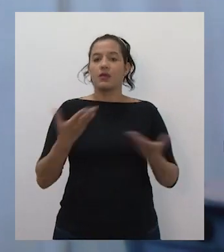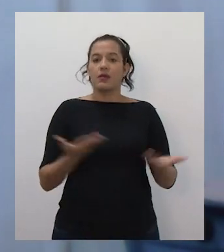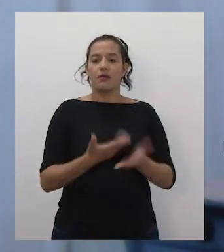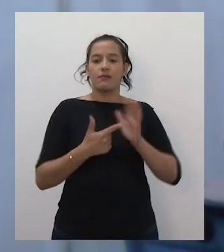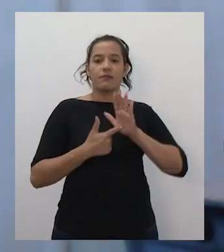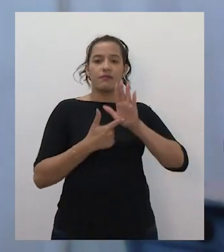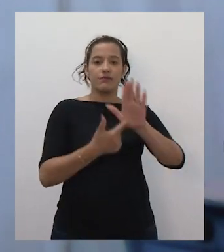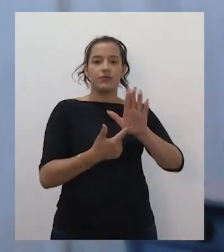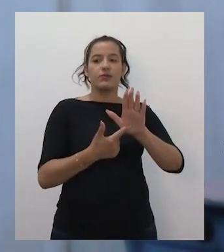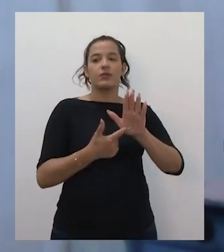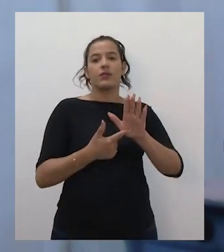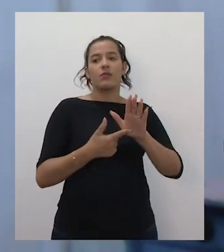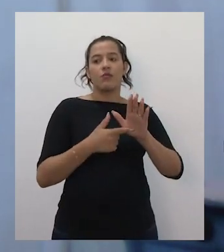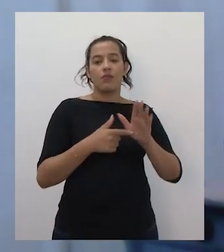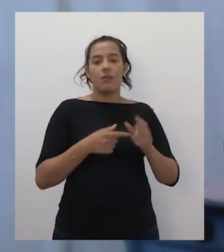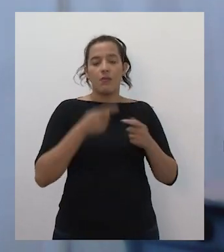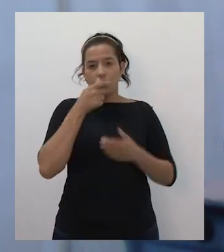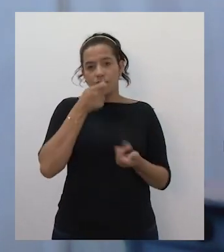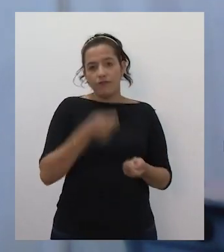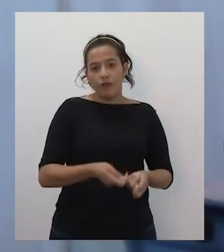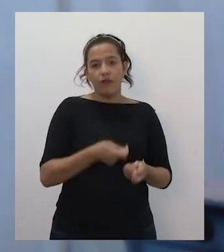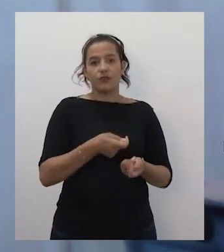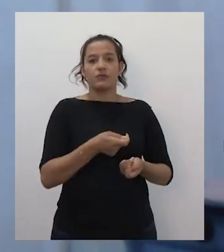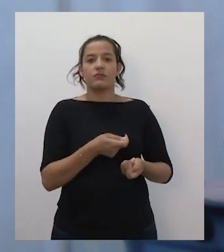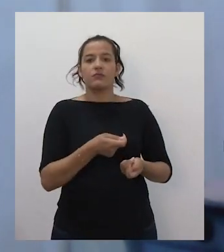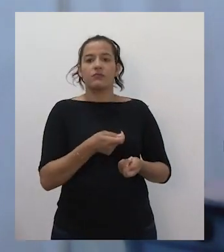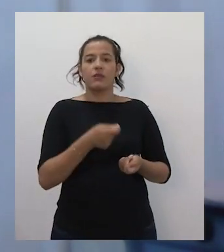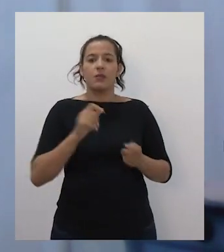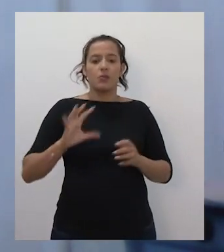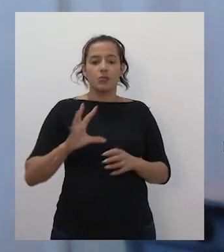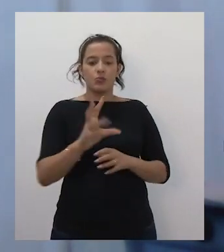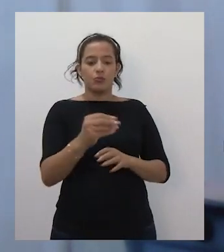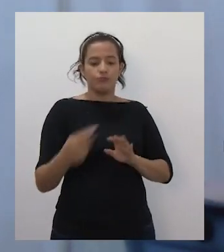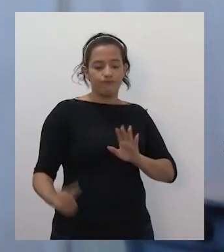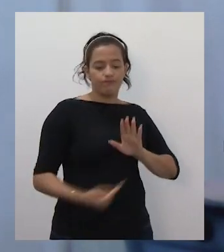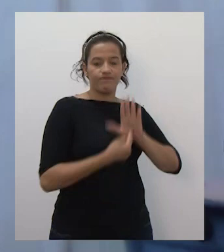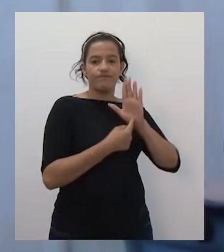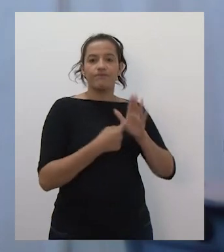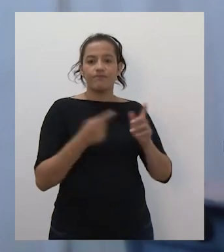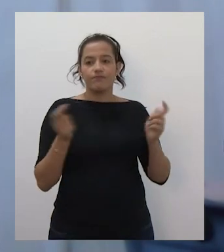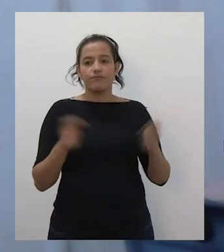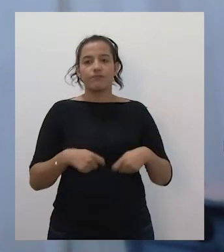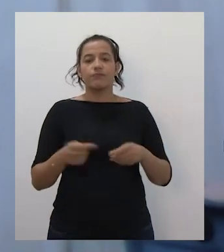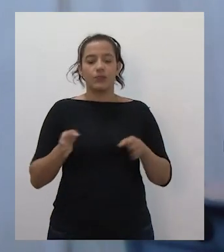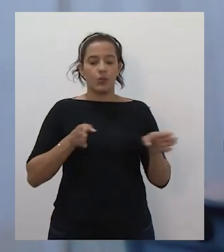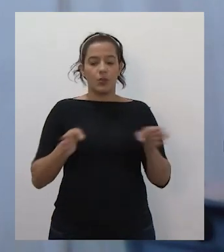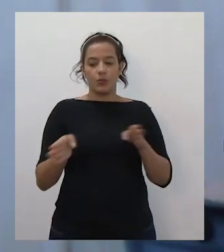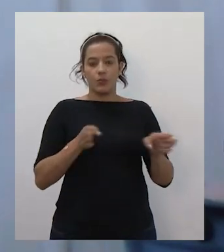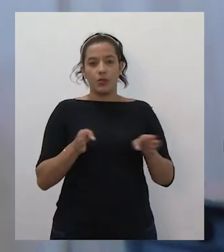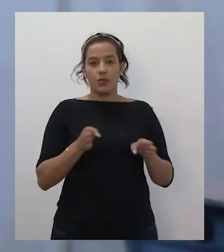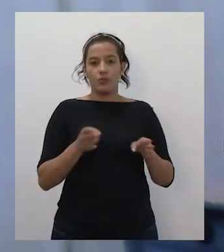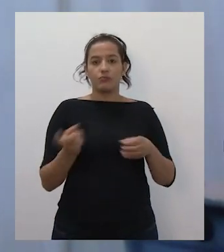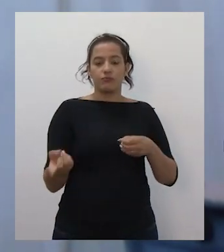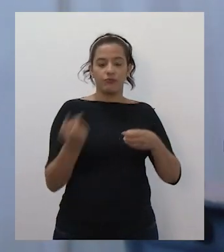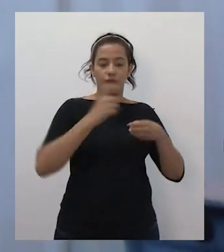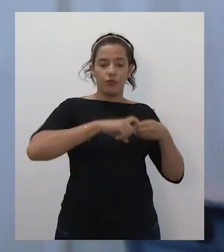aparecer com mais intensidade, com mais força, no momento em que a gente